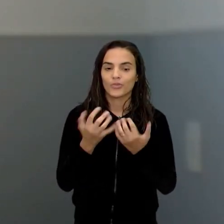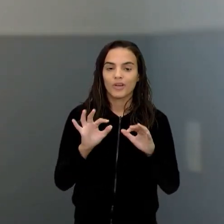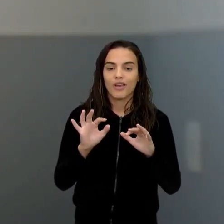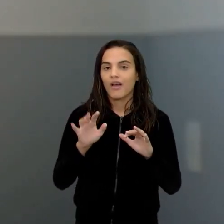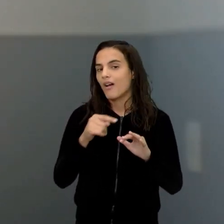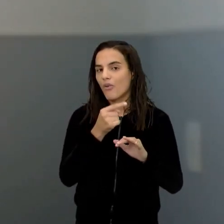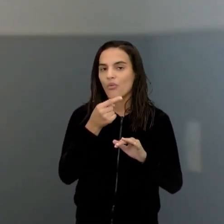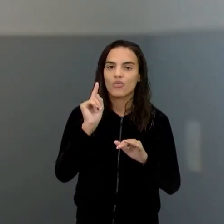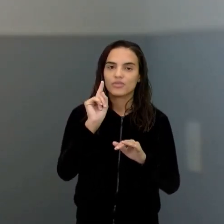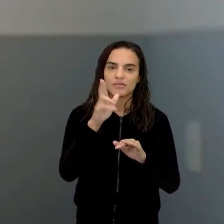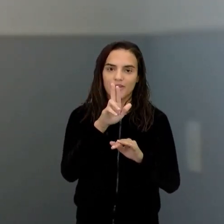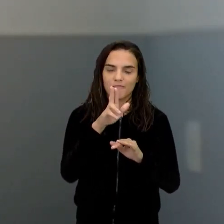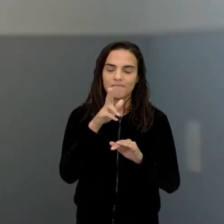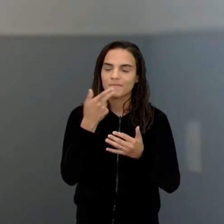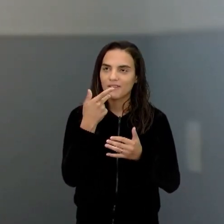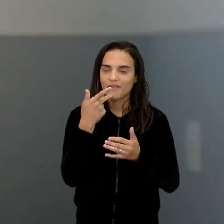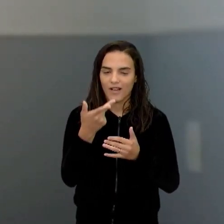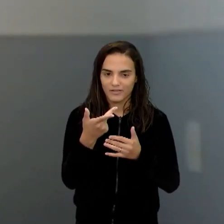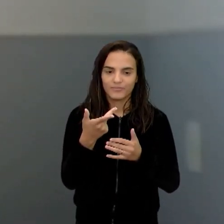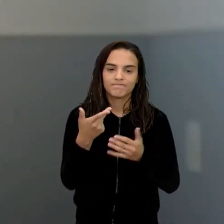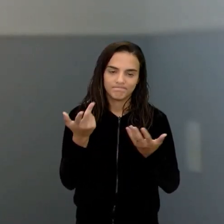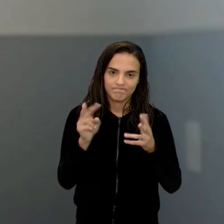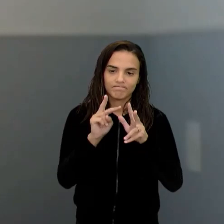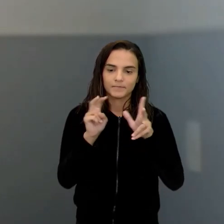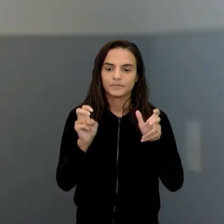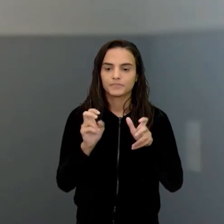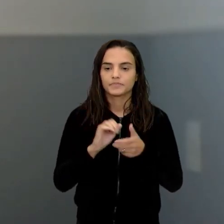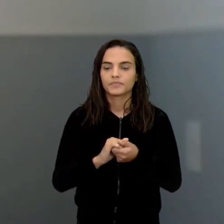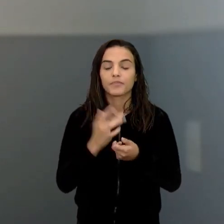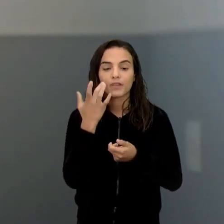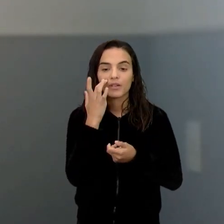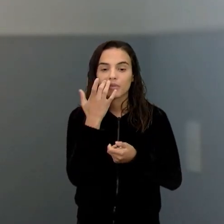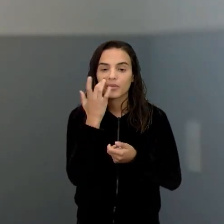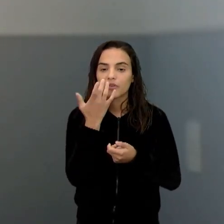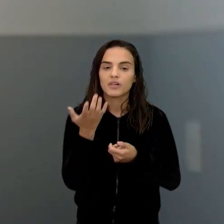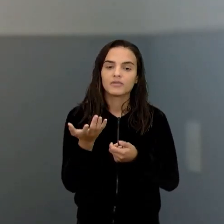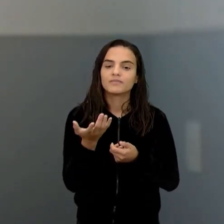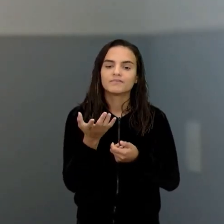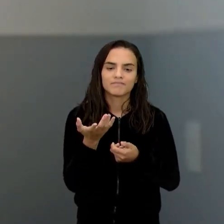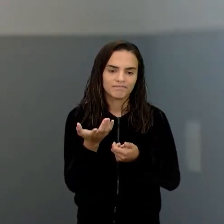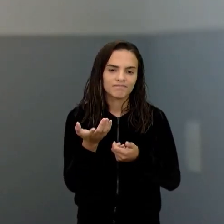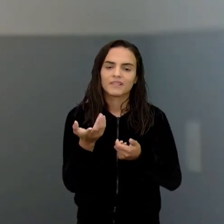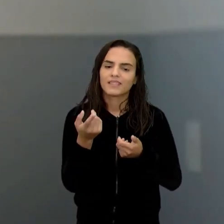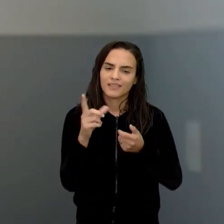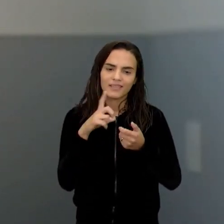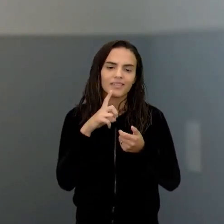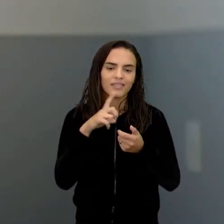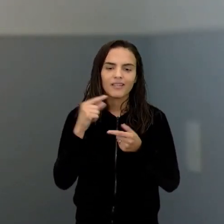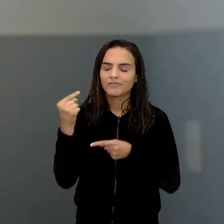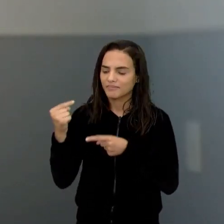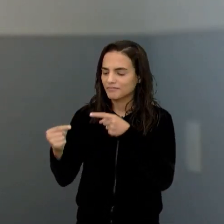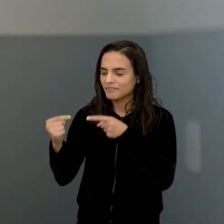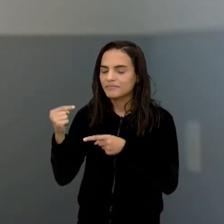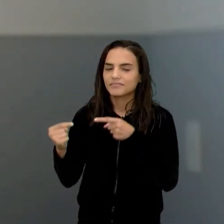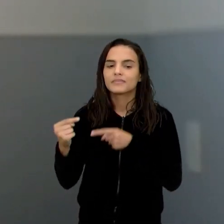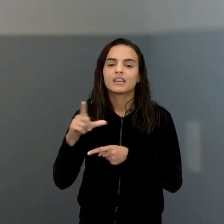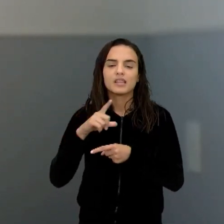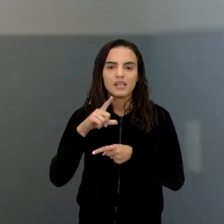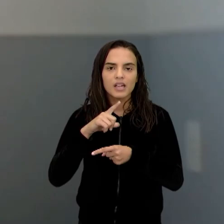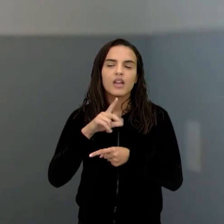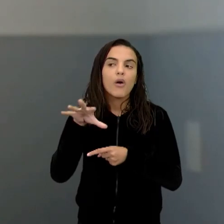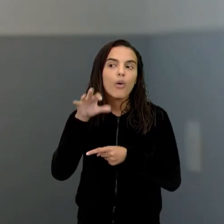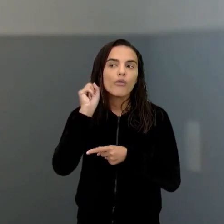última palavra sobre isso. Eu acho que realmente é uma questão que tem que ser discutida. A gente tem que ouvir a